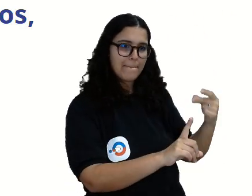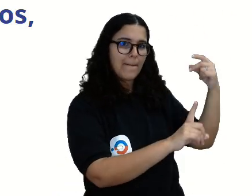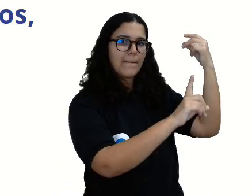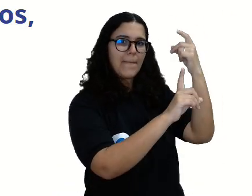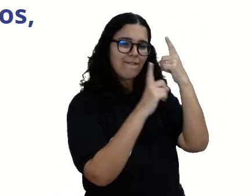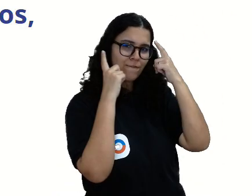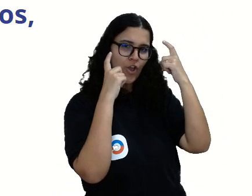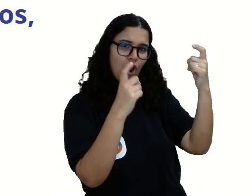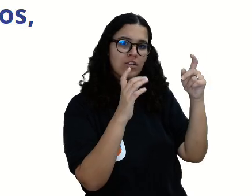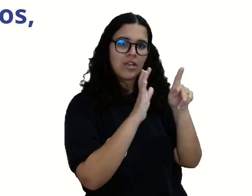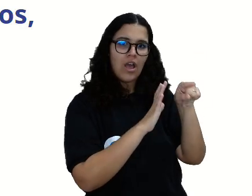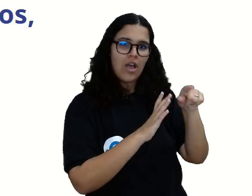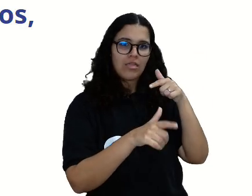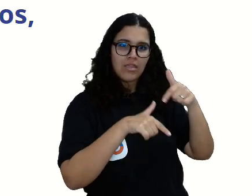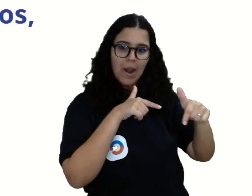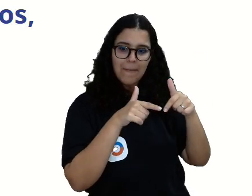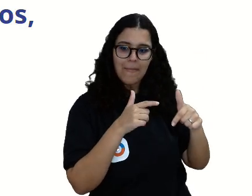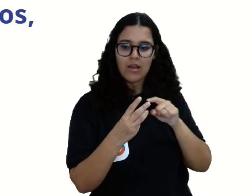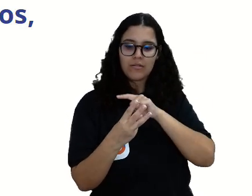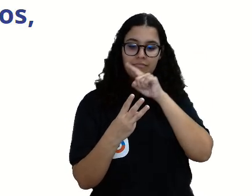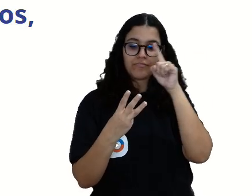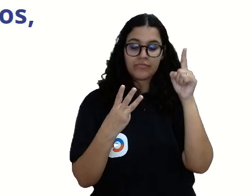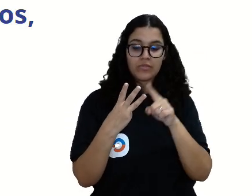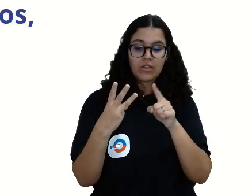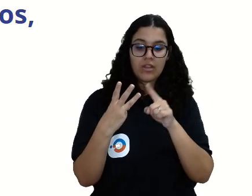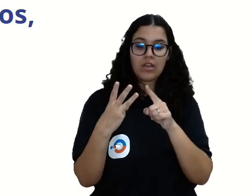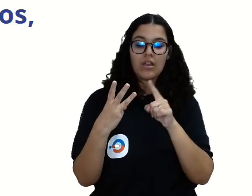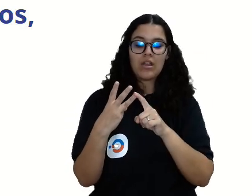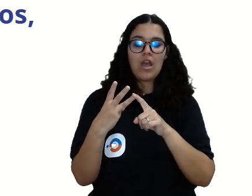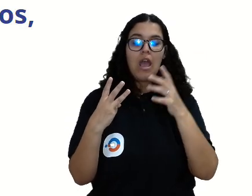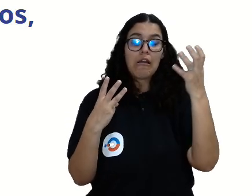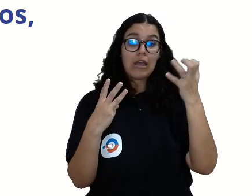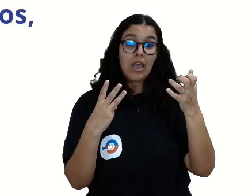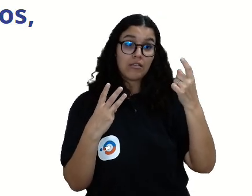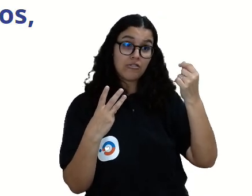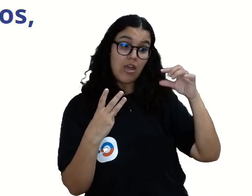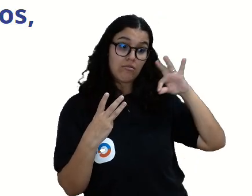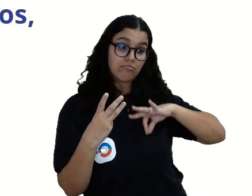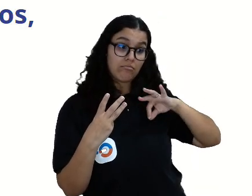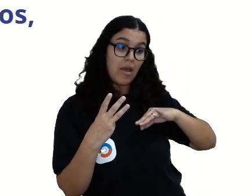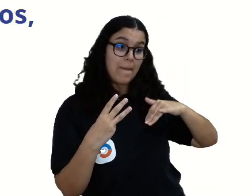chibatadas; exigir aumento de salário para os oficiais da Marinha;